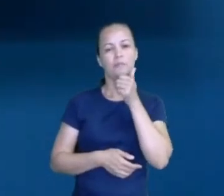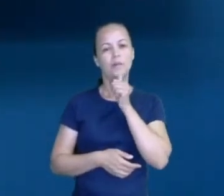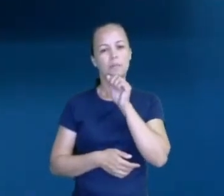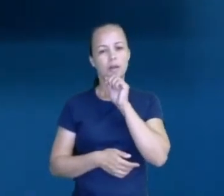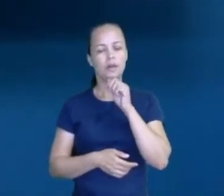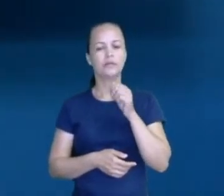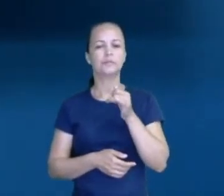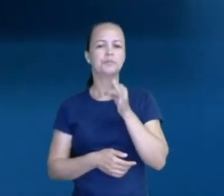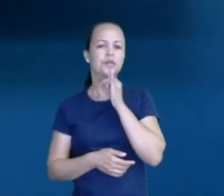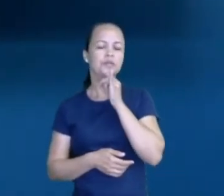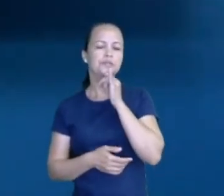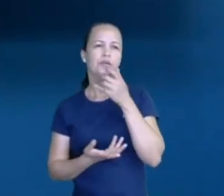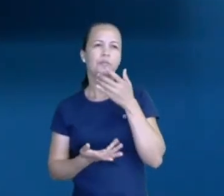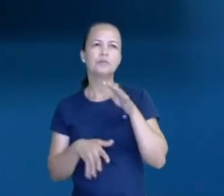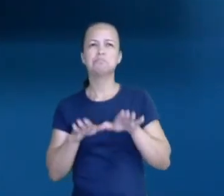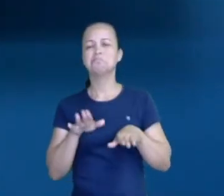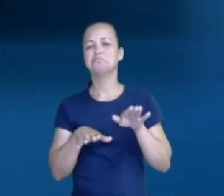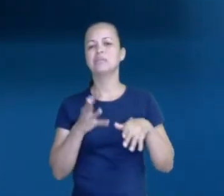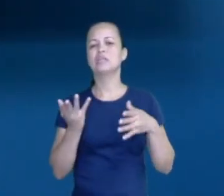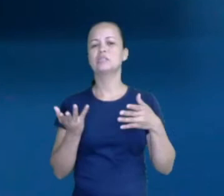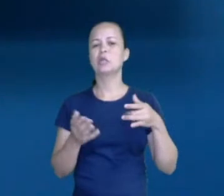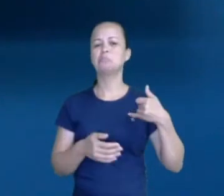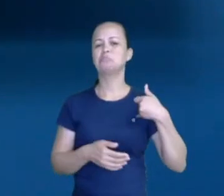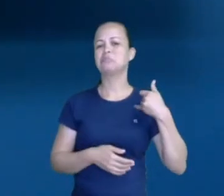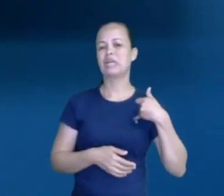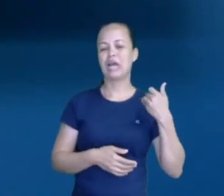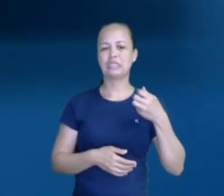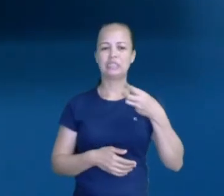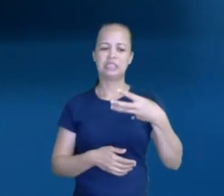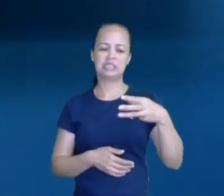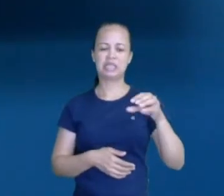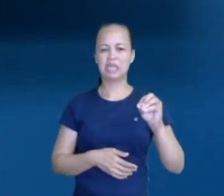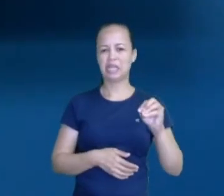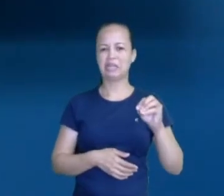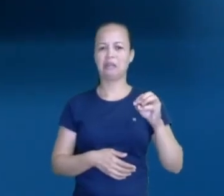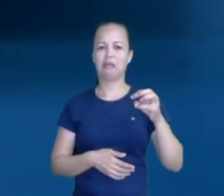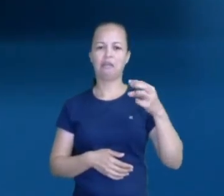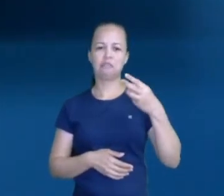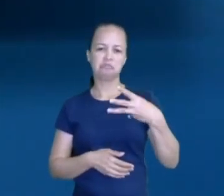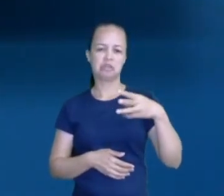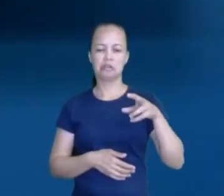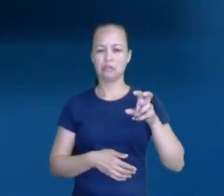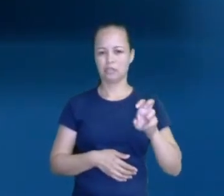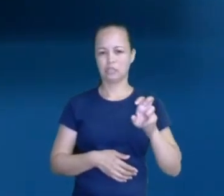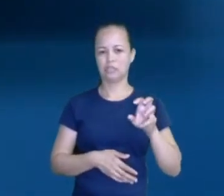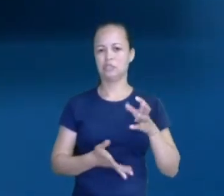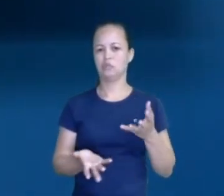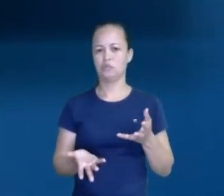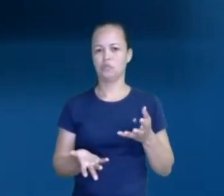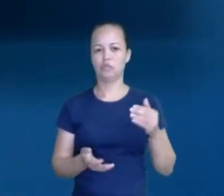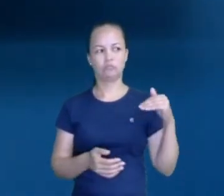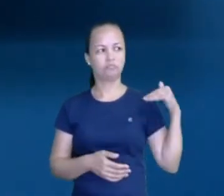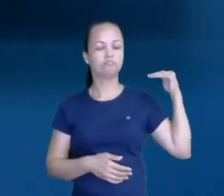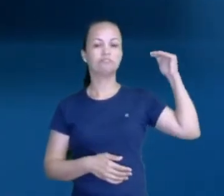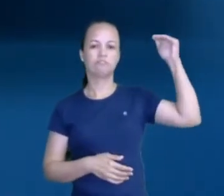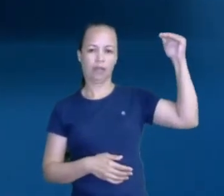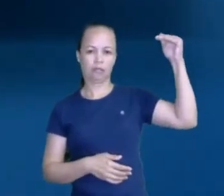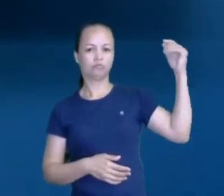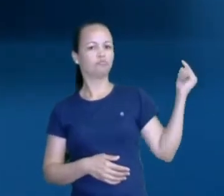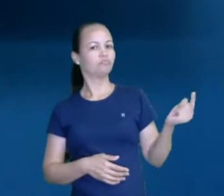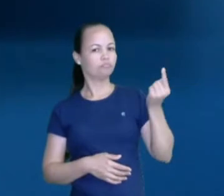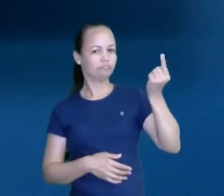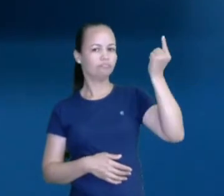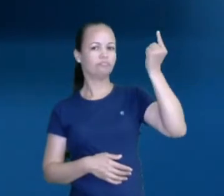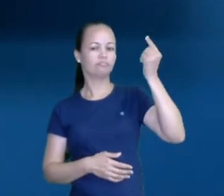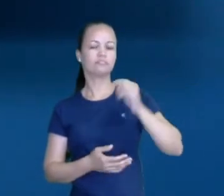mãe, devem ter por volta de o quê? Uns 30, 35, eles já são adultos. E